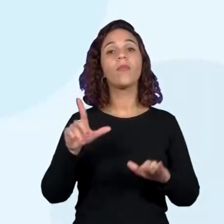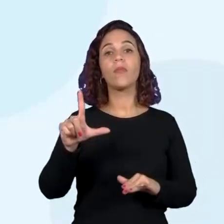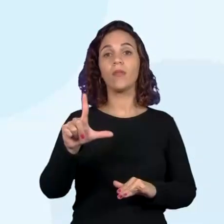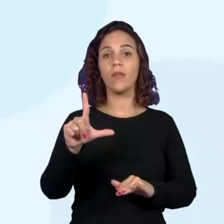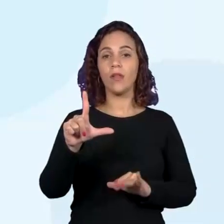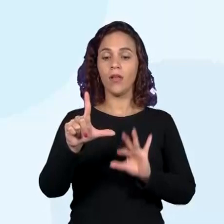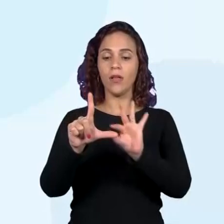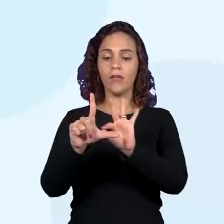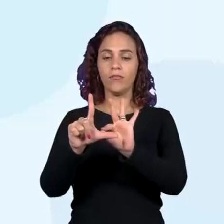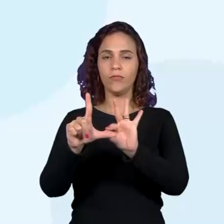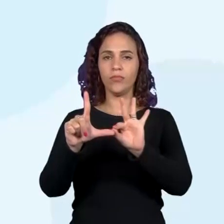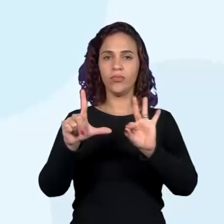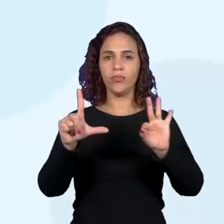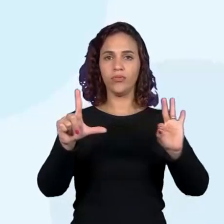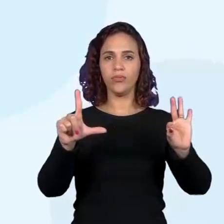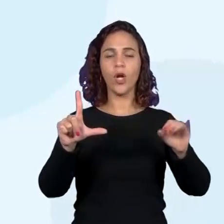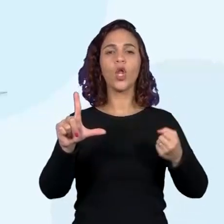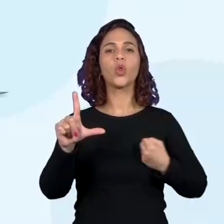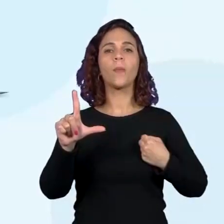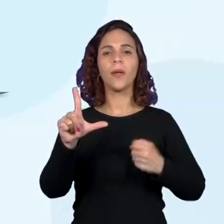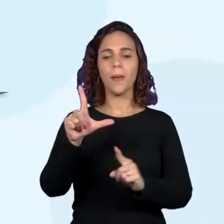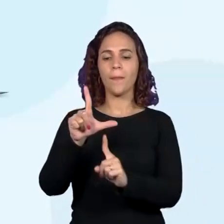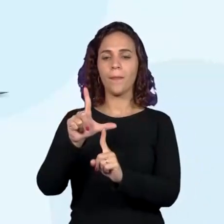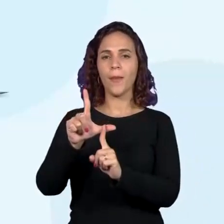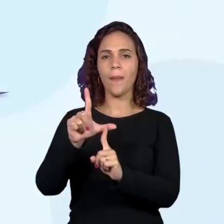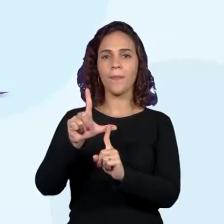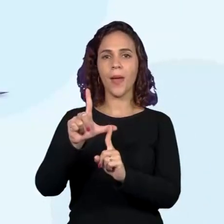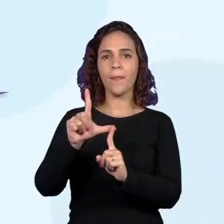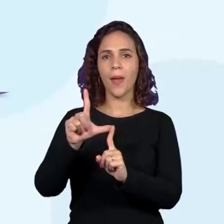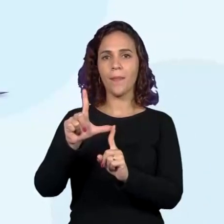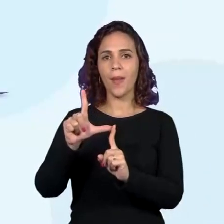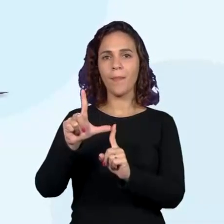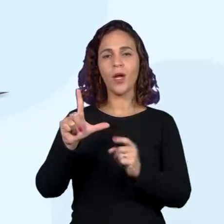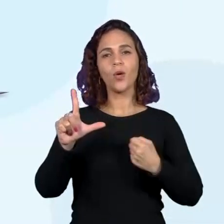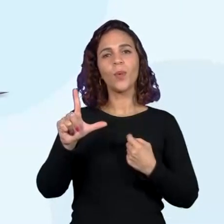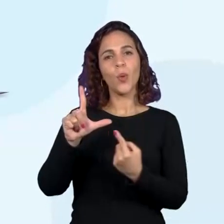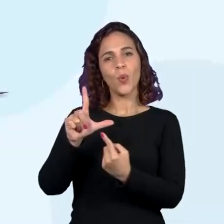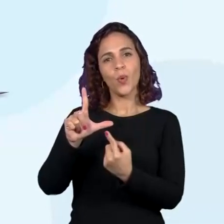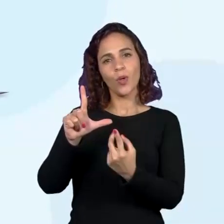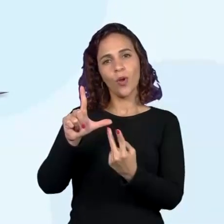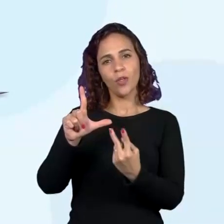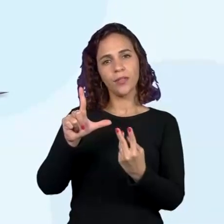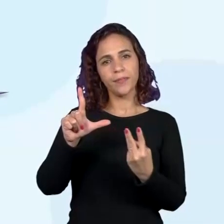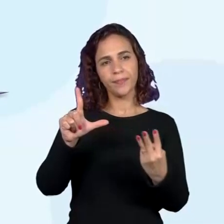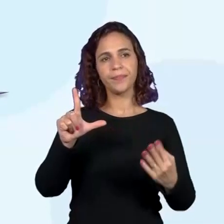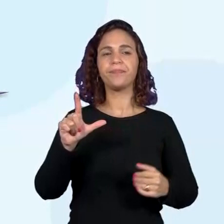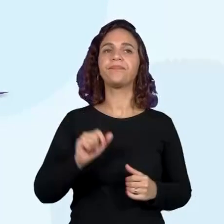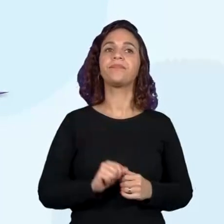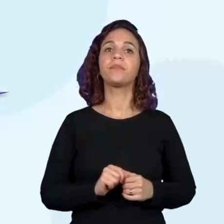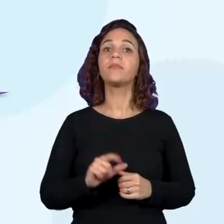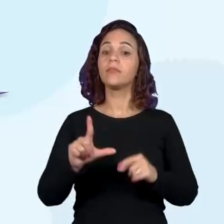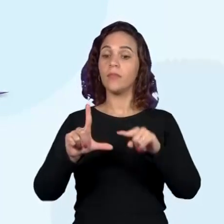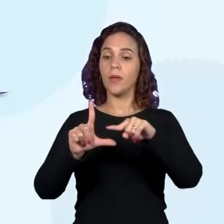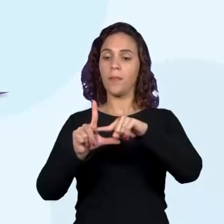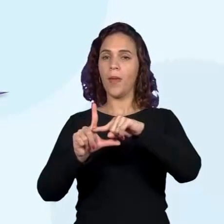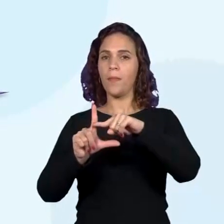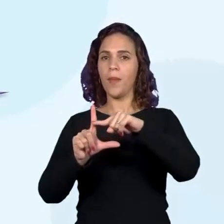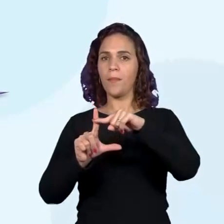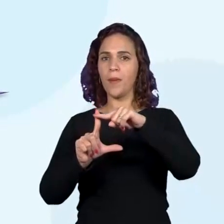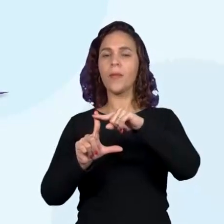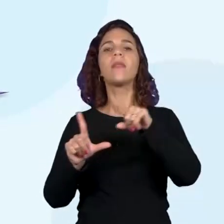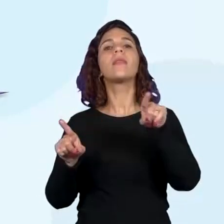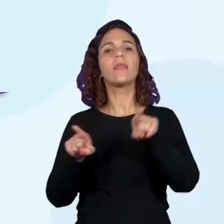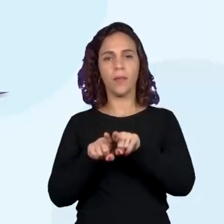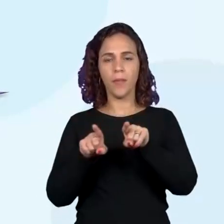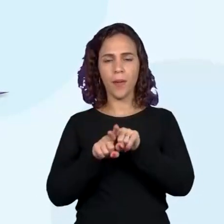numerados com algarismos arábicos. Ok. E, por fim, você tem que dar nome para o eixo X e Y. Tá.